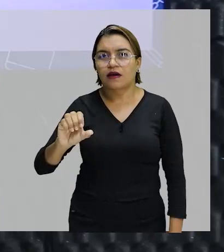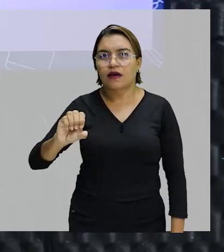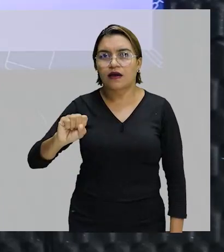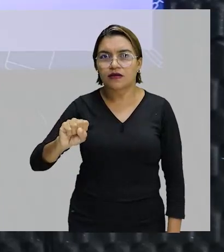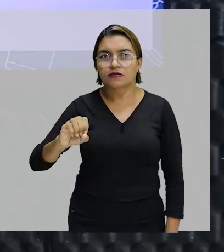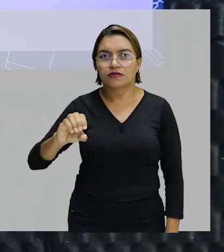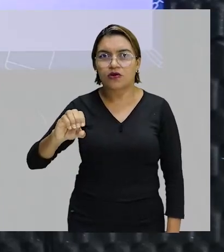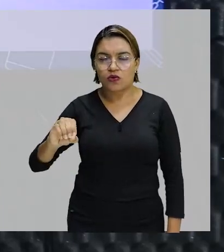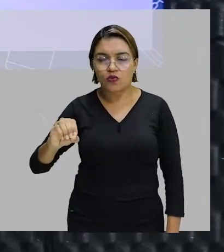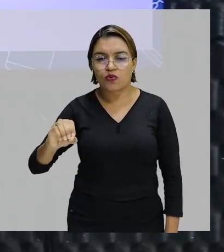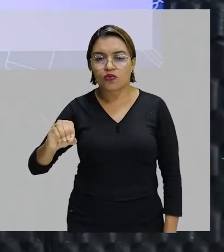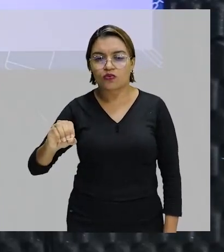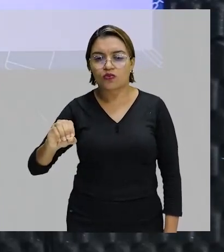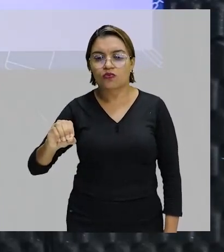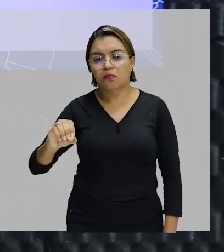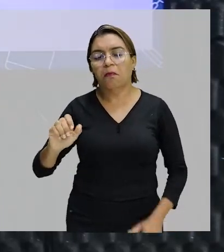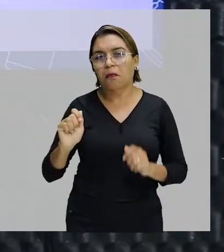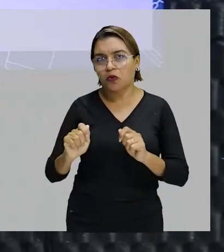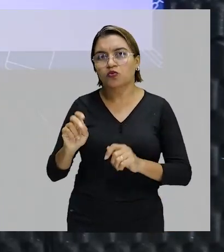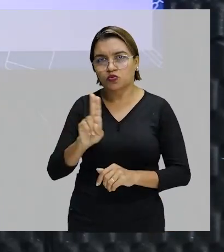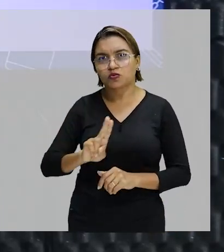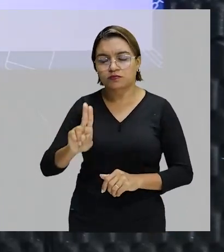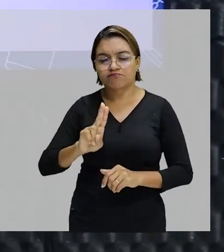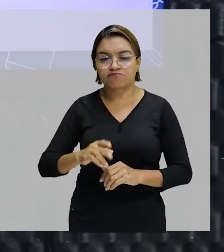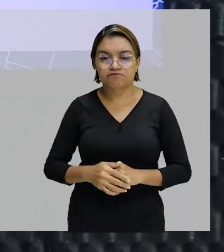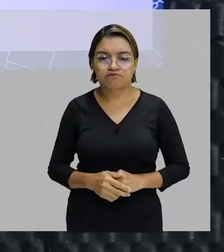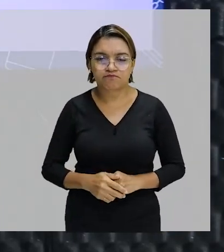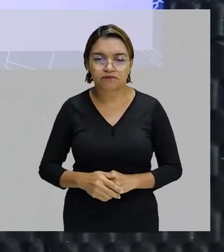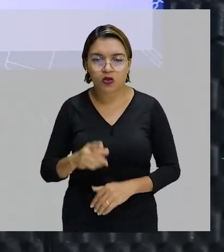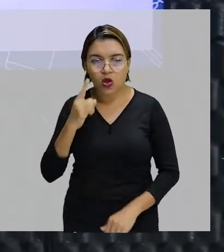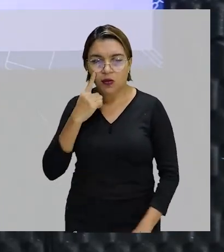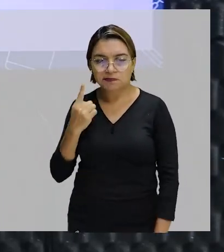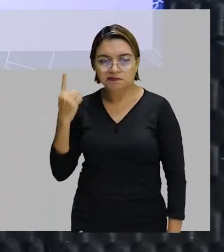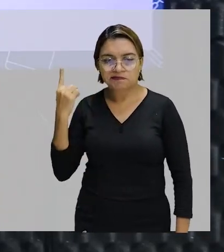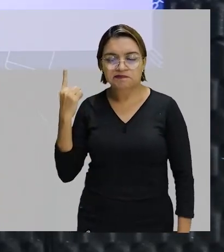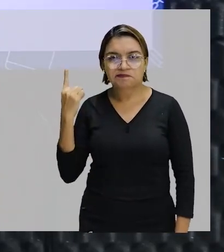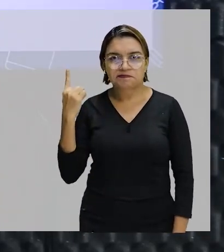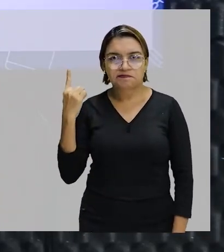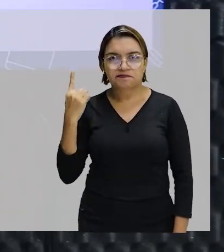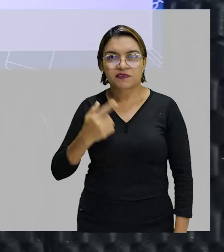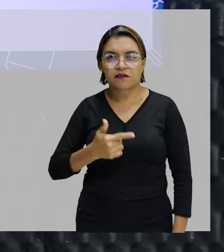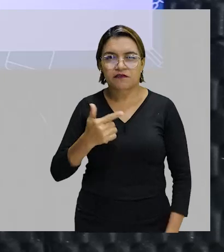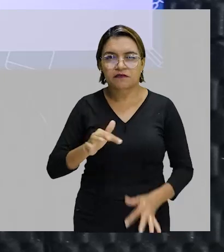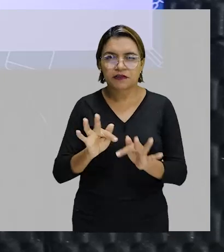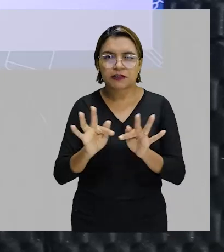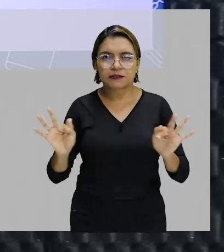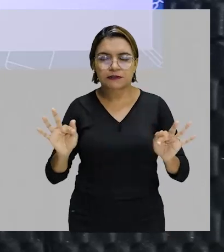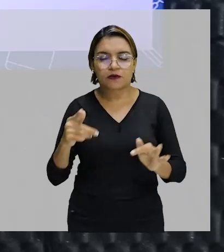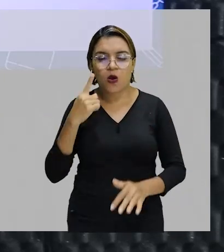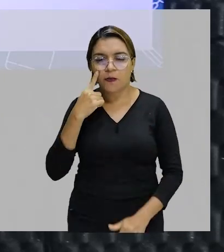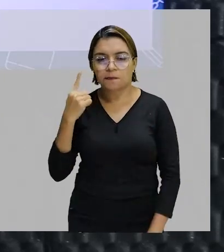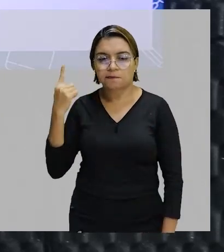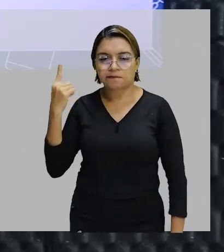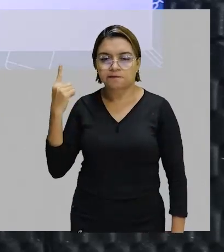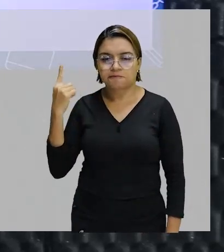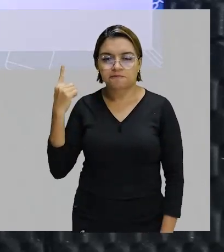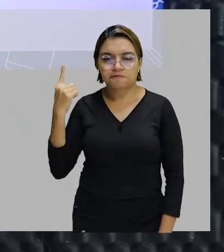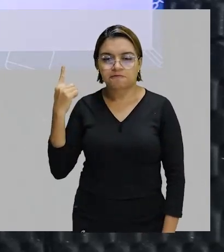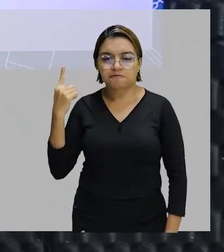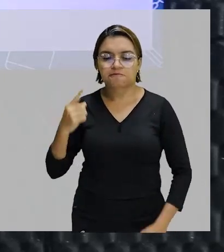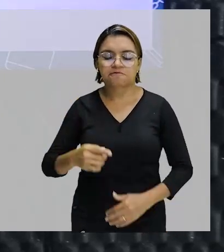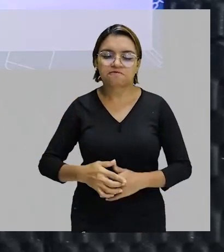ele é usado antes do advérbio ou do adjetivo. These students behave as well